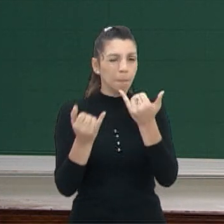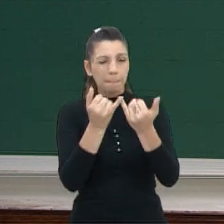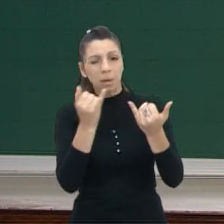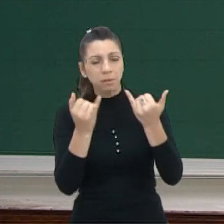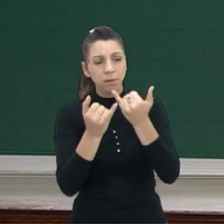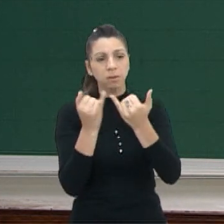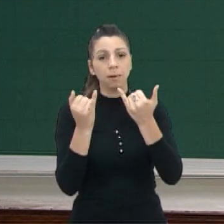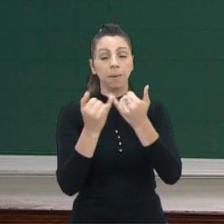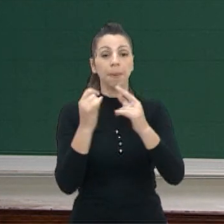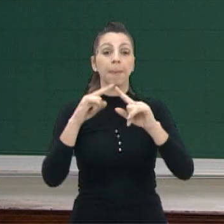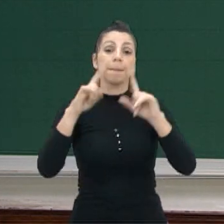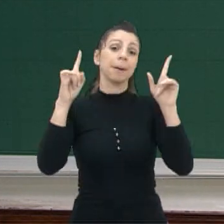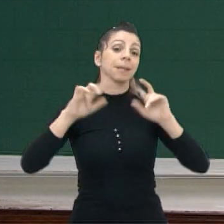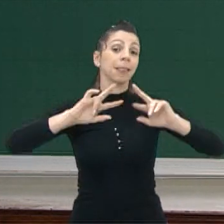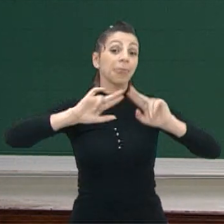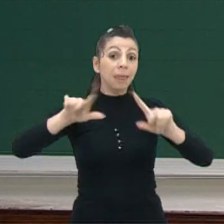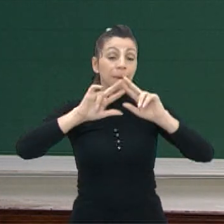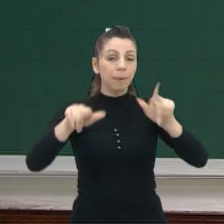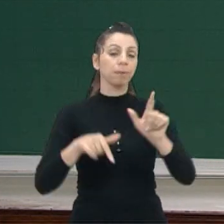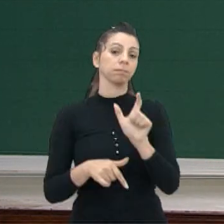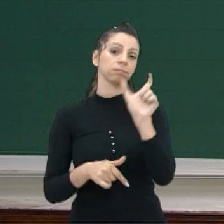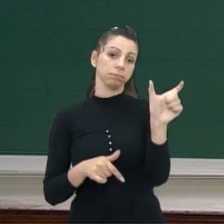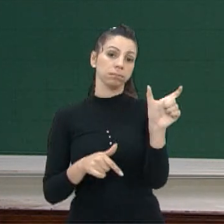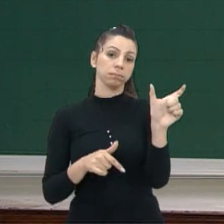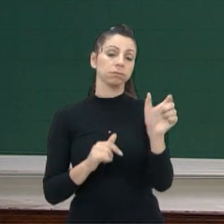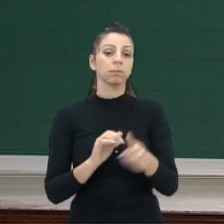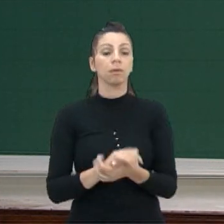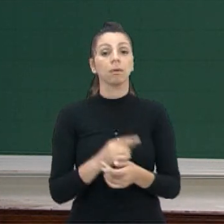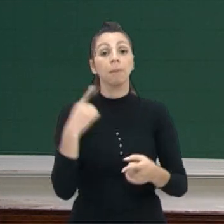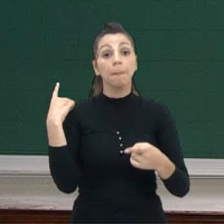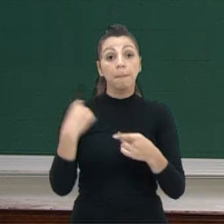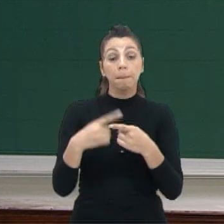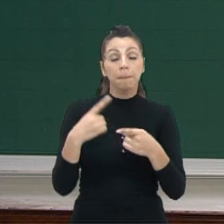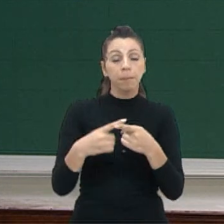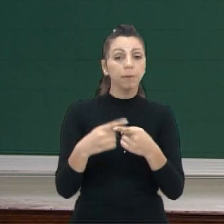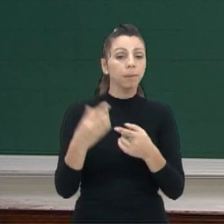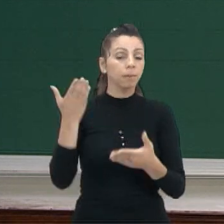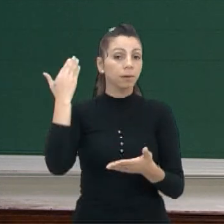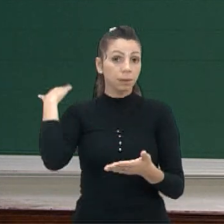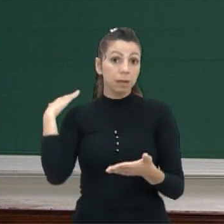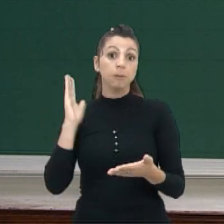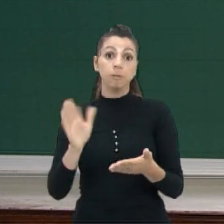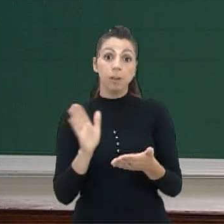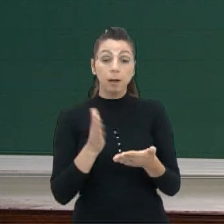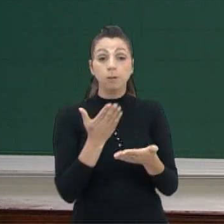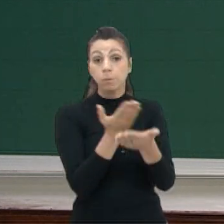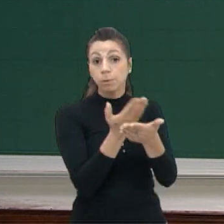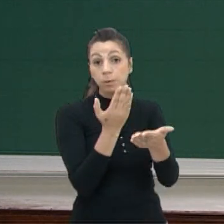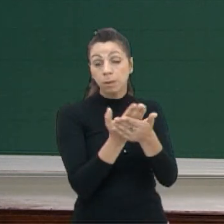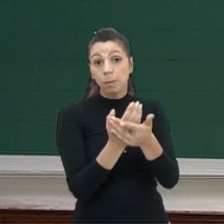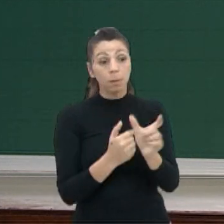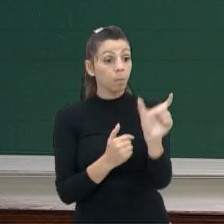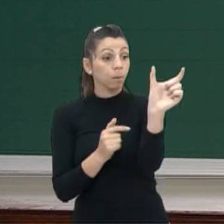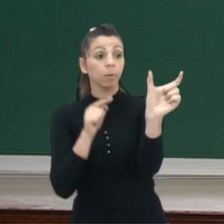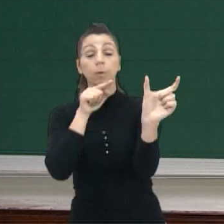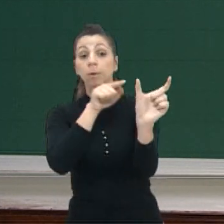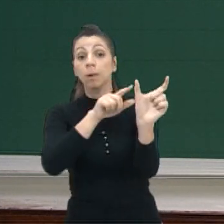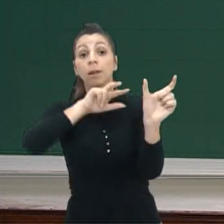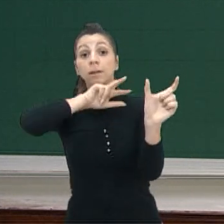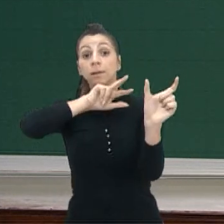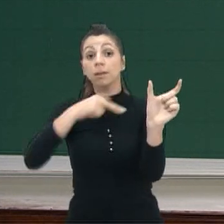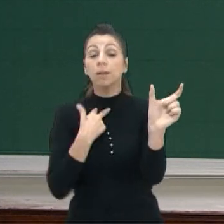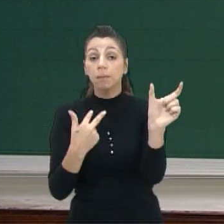parecidos, mas eles não são monômios. Por que eles não são monômios? Porque lá atrás a gente já viu, o monômio não pode